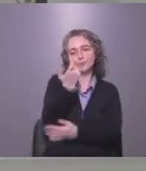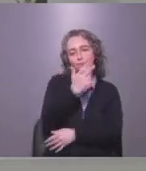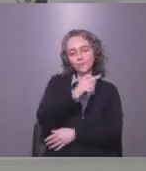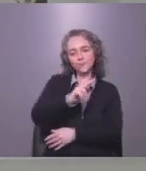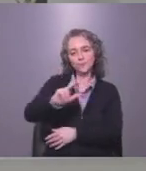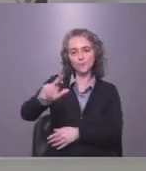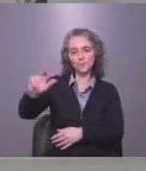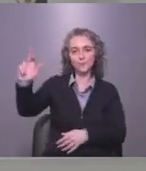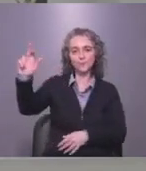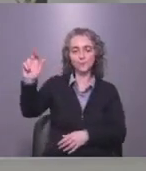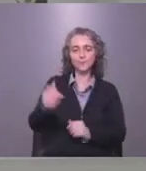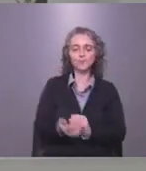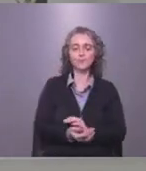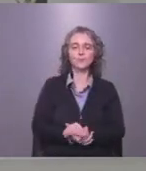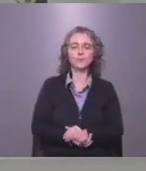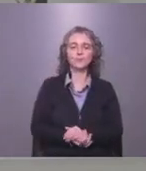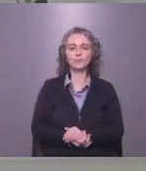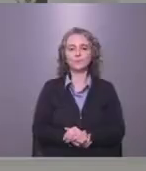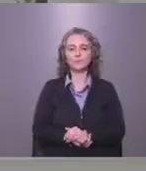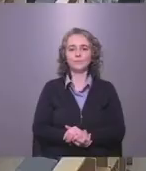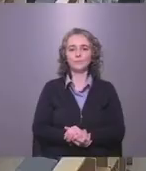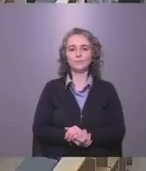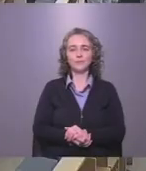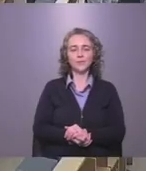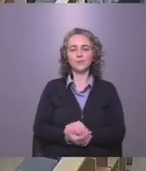séculos dos séculos.